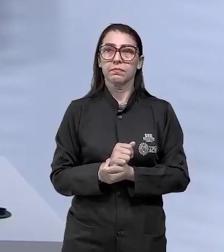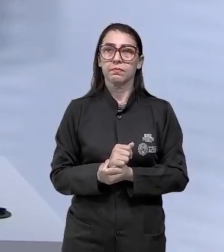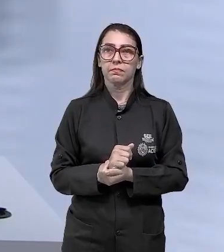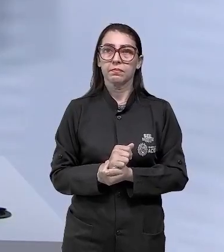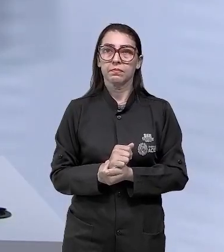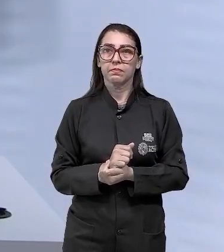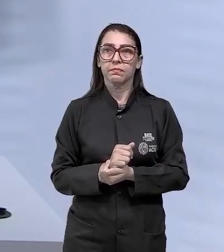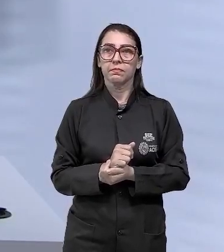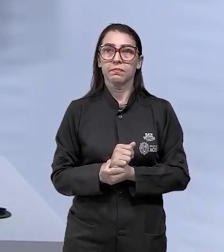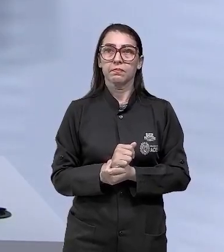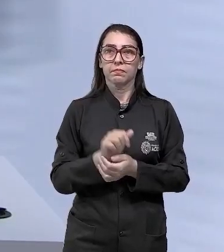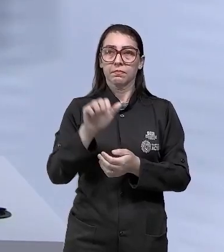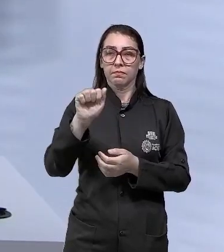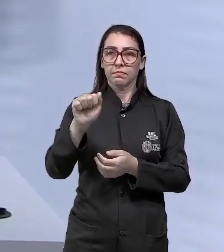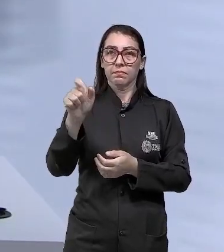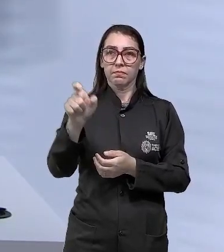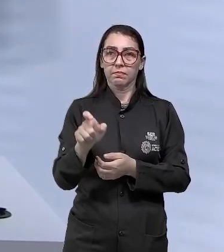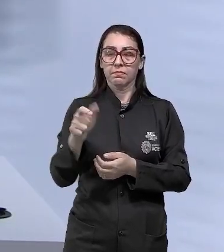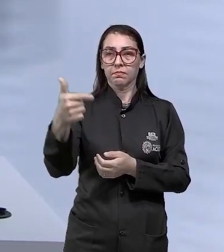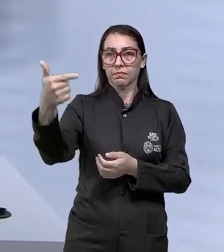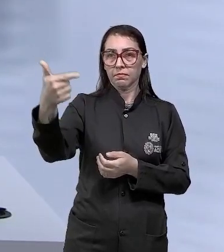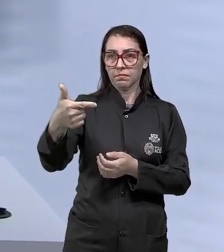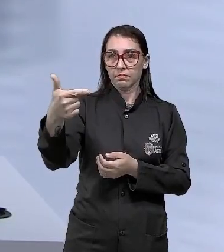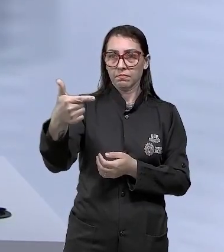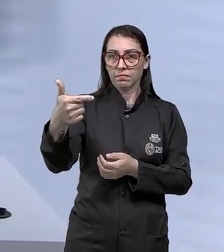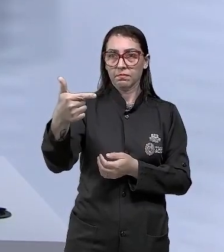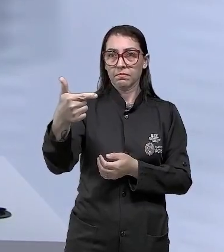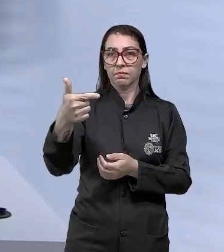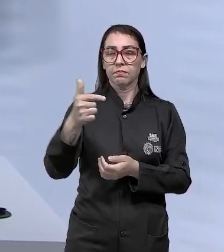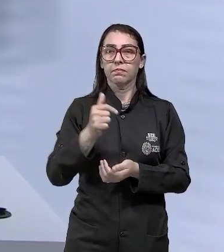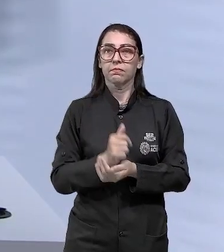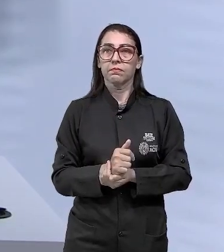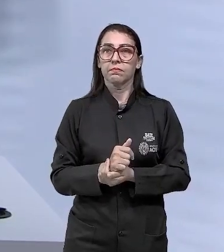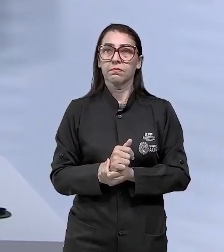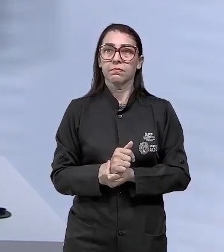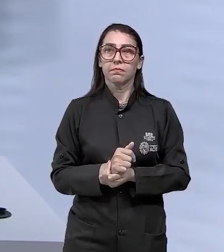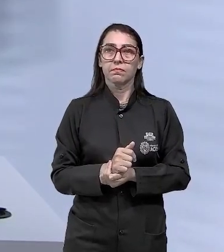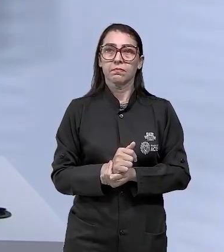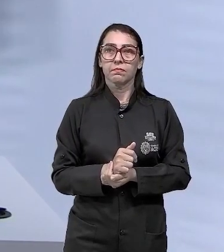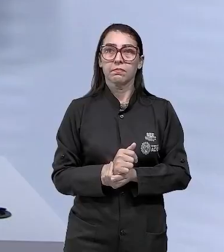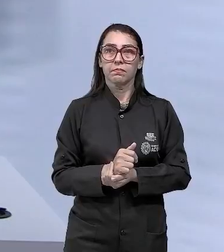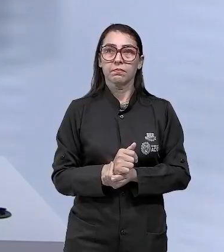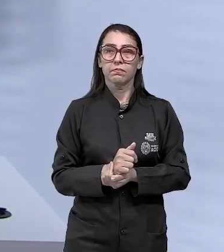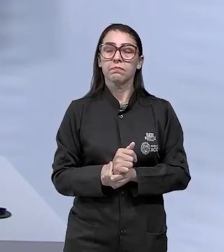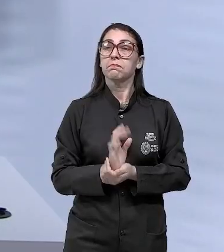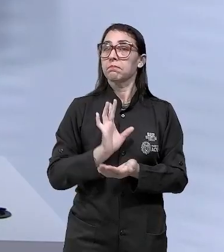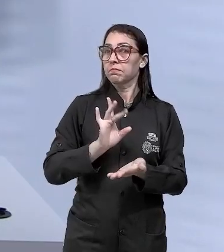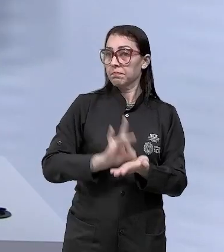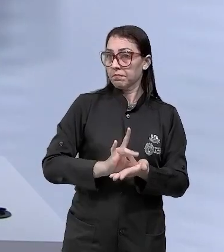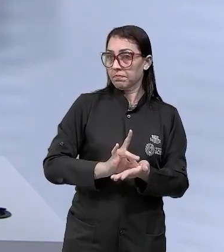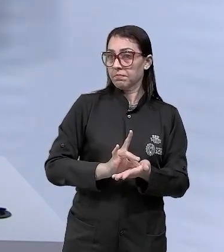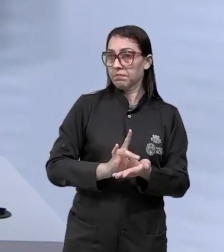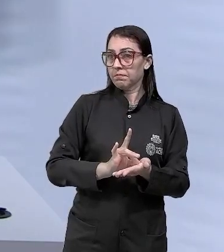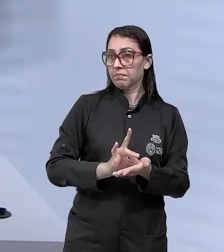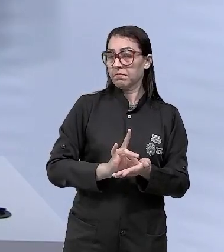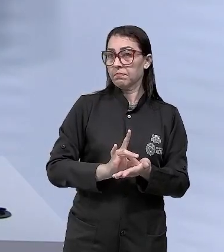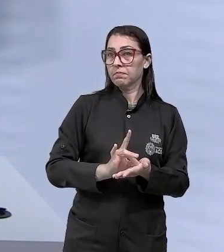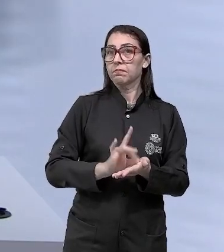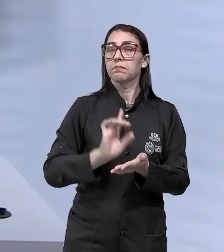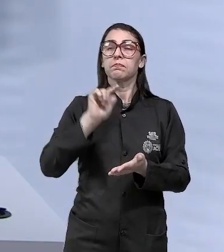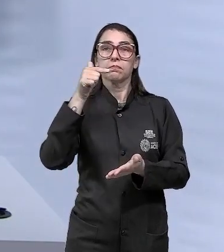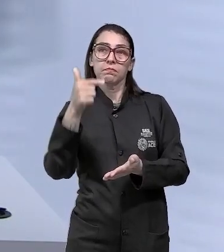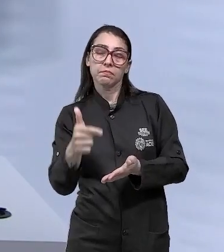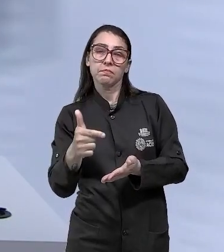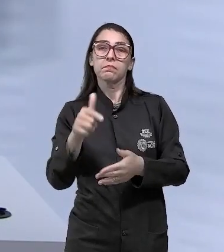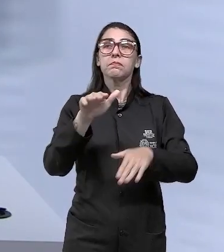essa função ax ao quadrado, na verdade, ela é a função quadrática original. E todas as outras, de